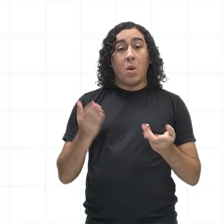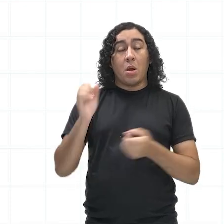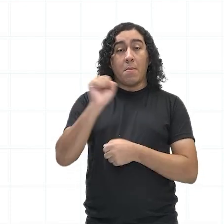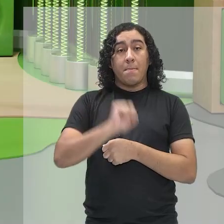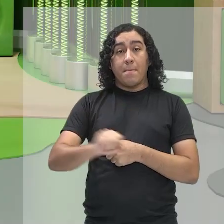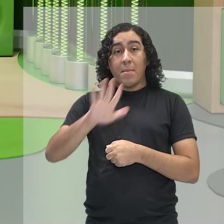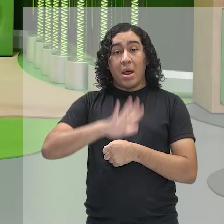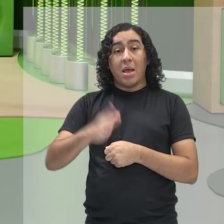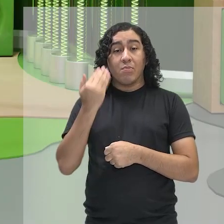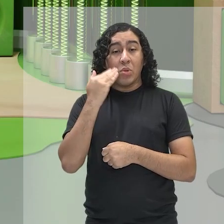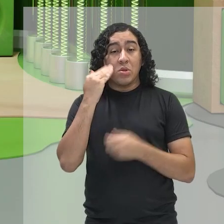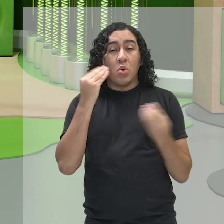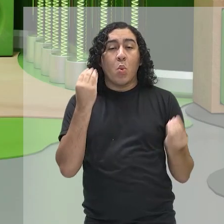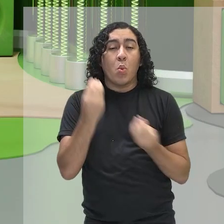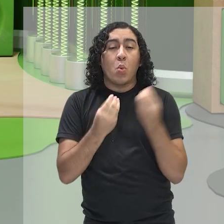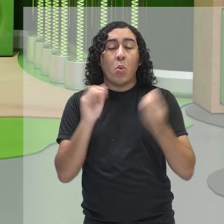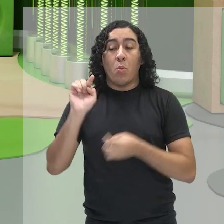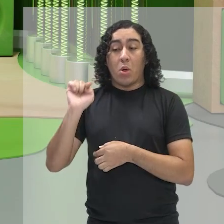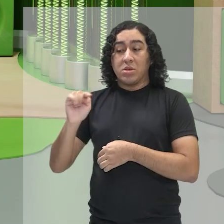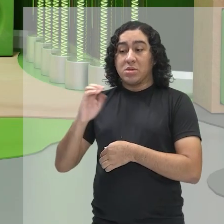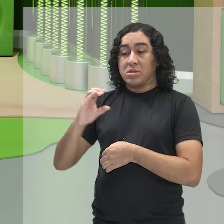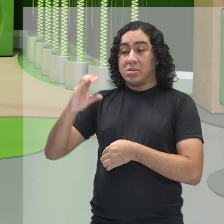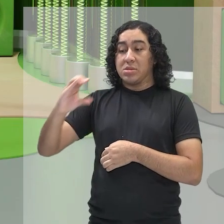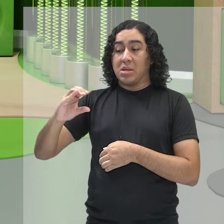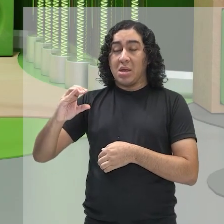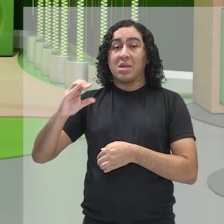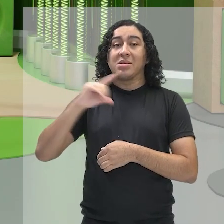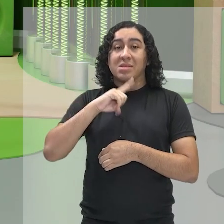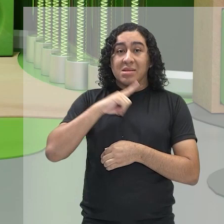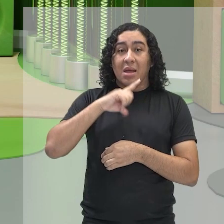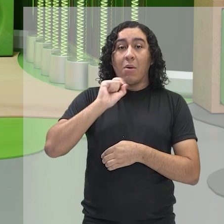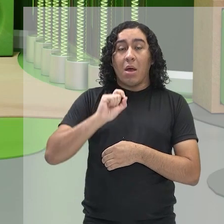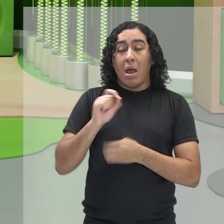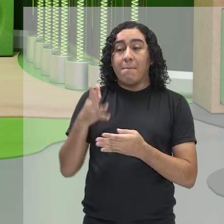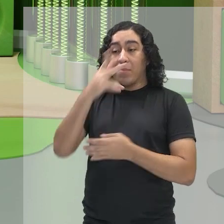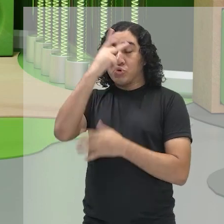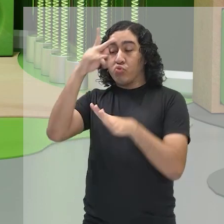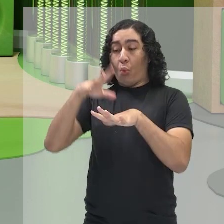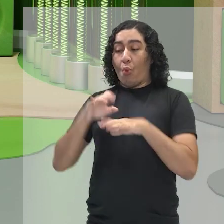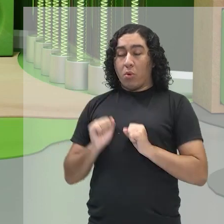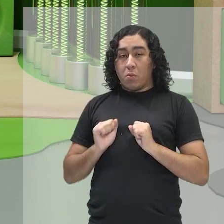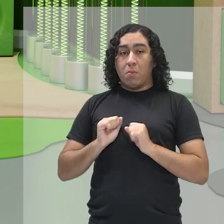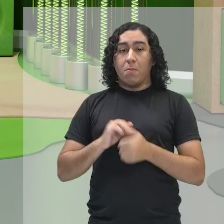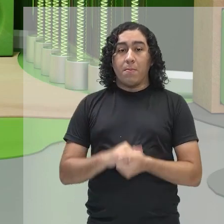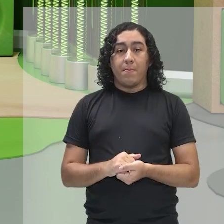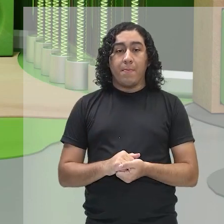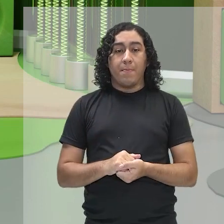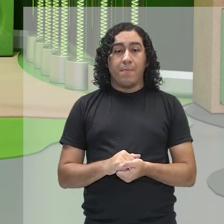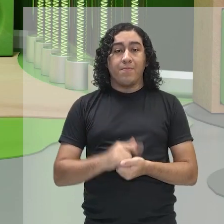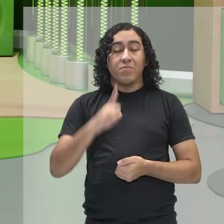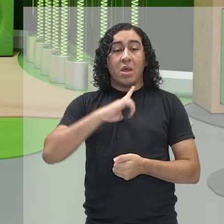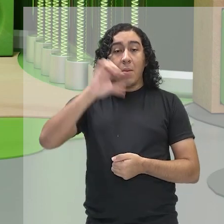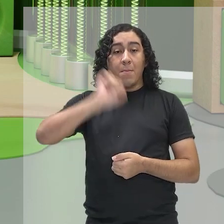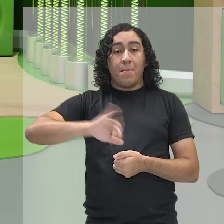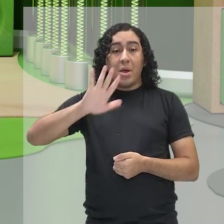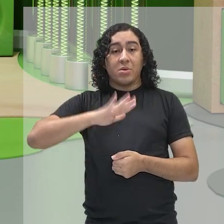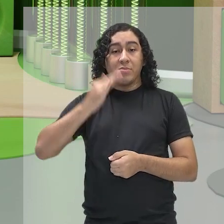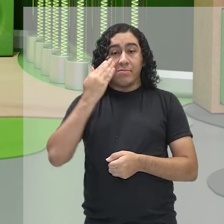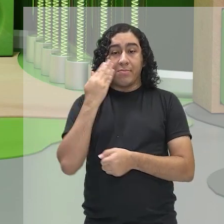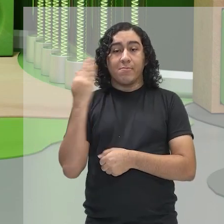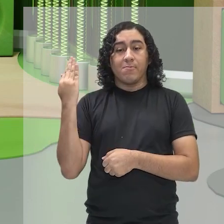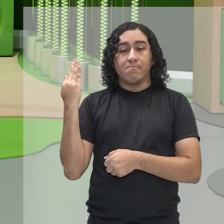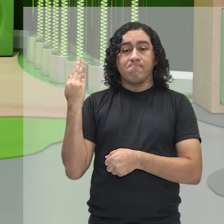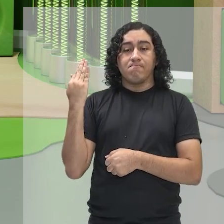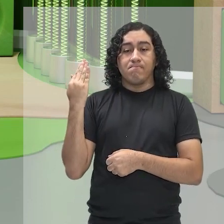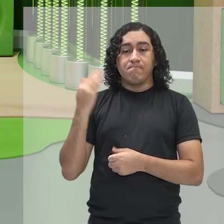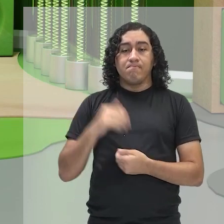melhor como a hepatite C é transmitida. Então aqui na nossa imagem, a gente tem aqui, ó, a